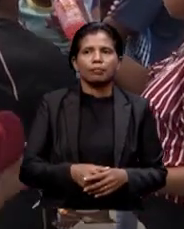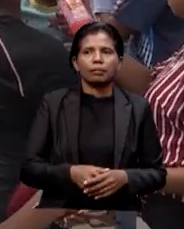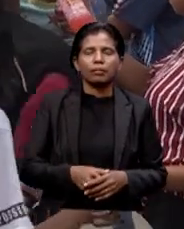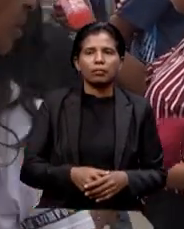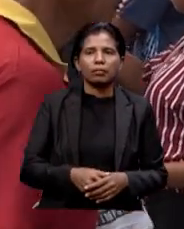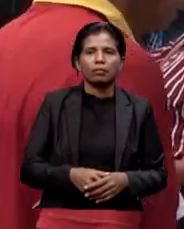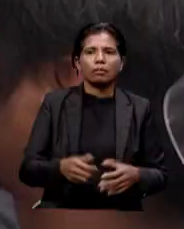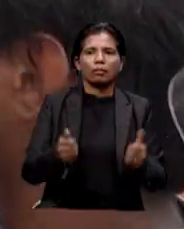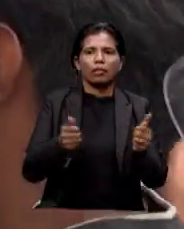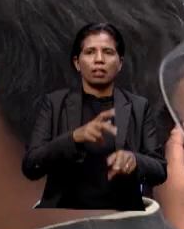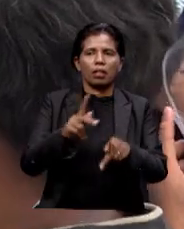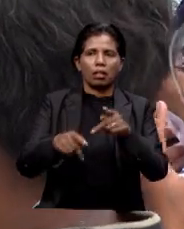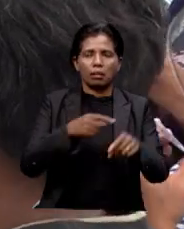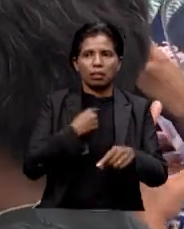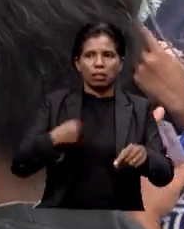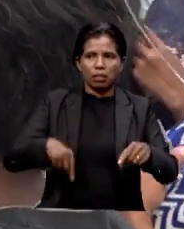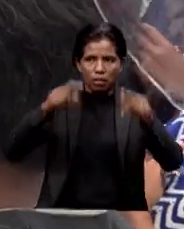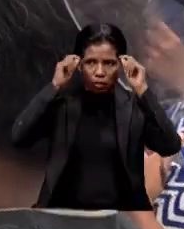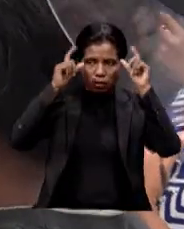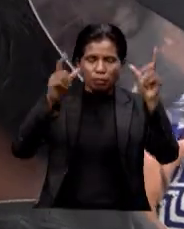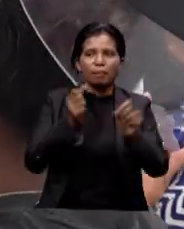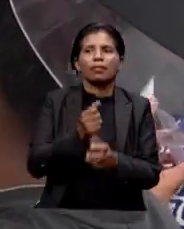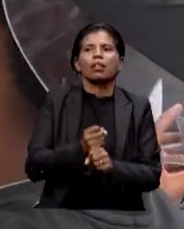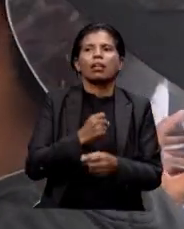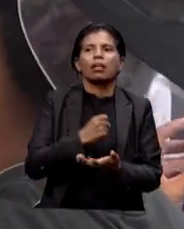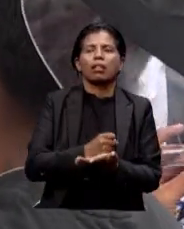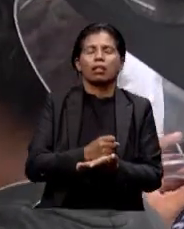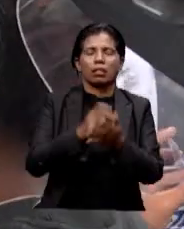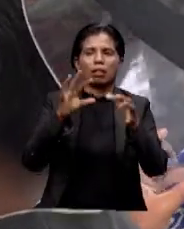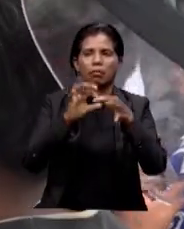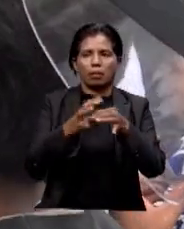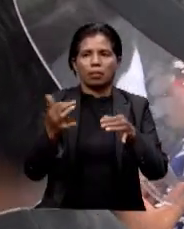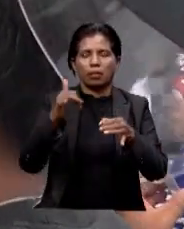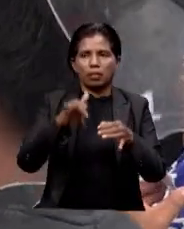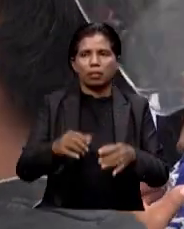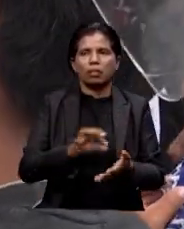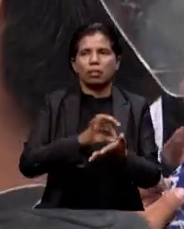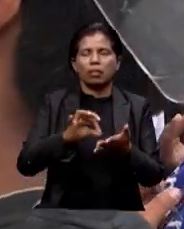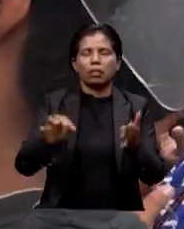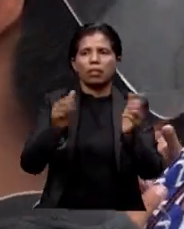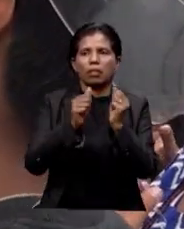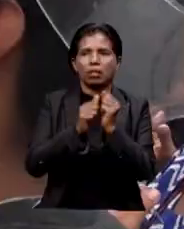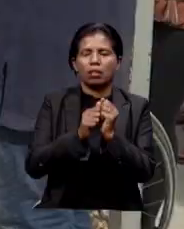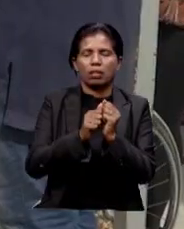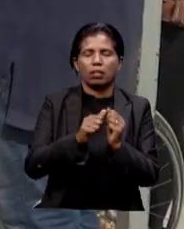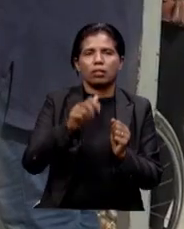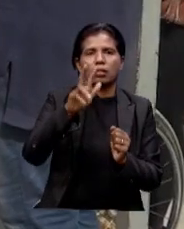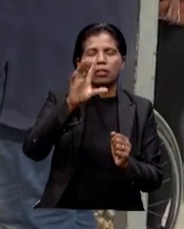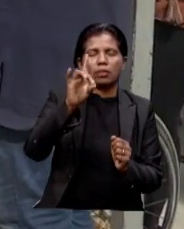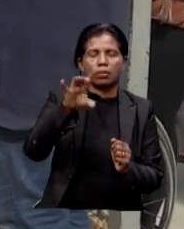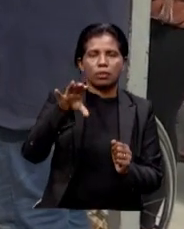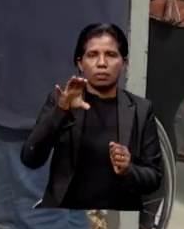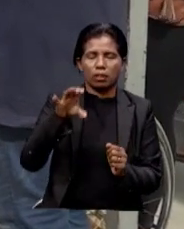Associação Comercial Comunidade Chinesa Timor-Oang, halo ação caridade, ba membro Sira, né, be resisto a mutuk atus hitu nulo,